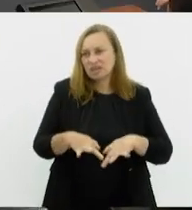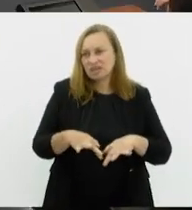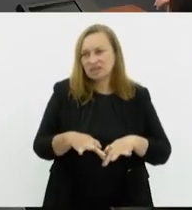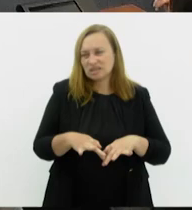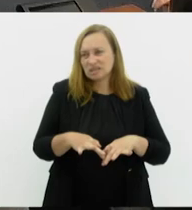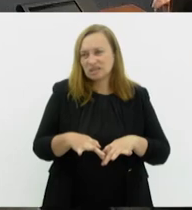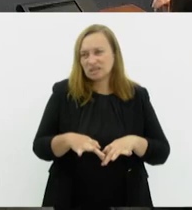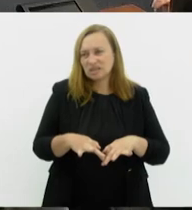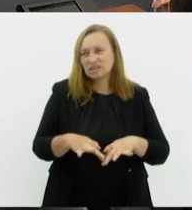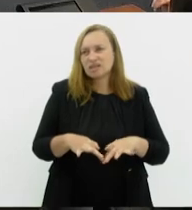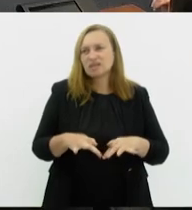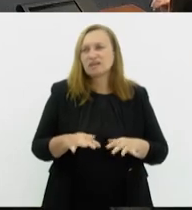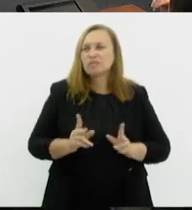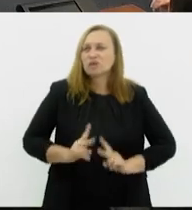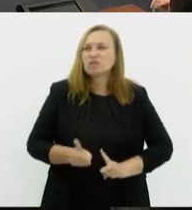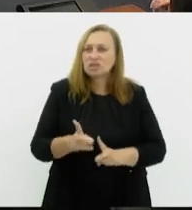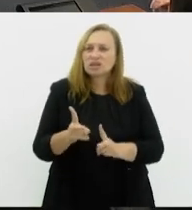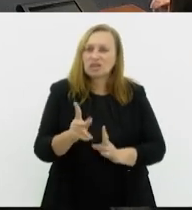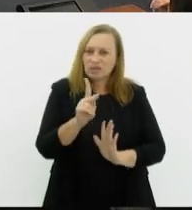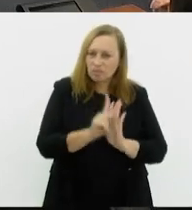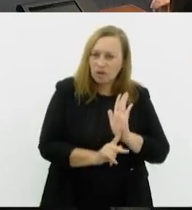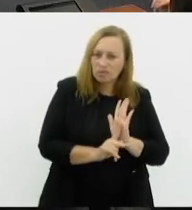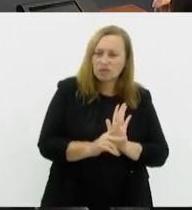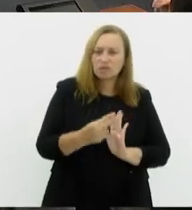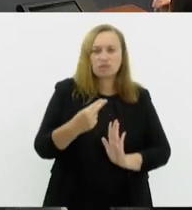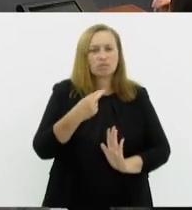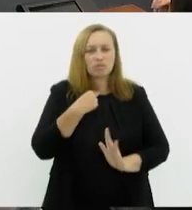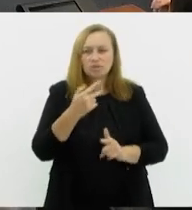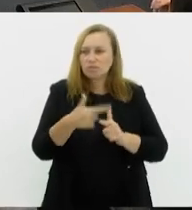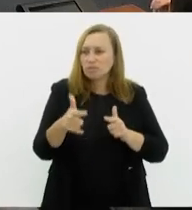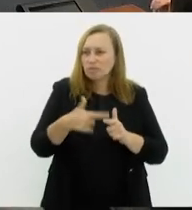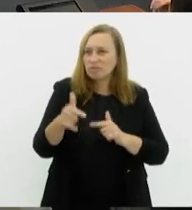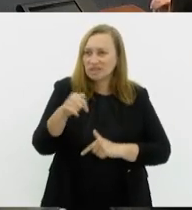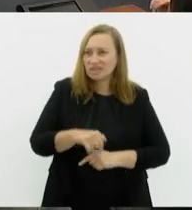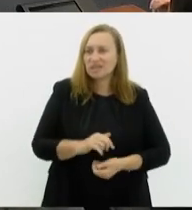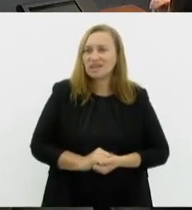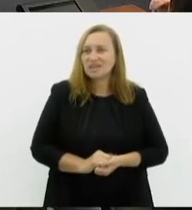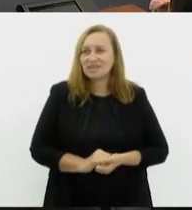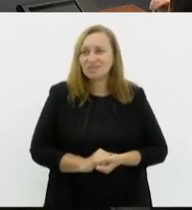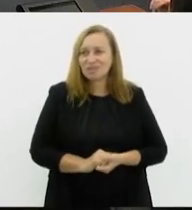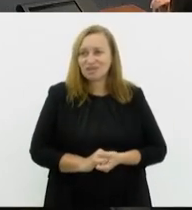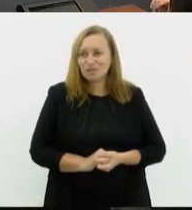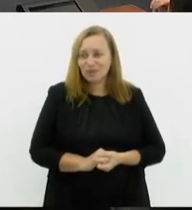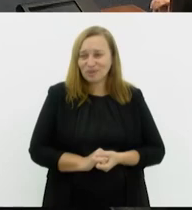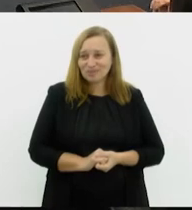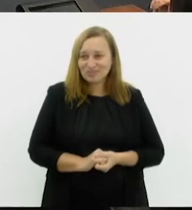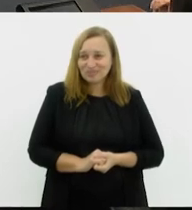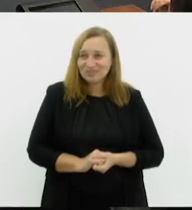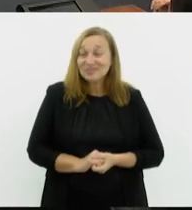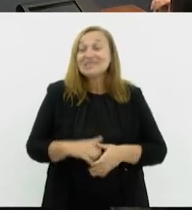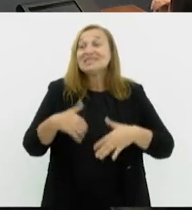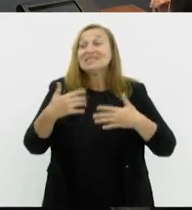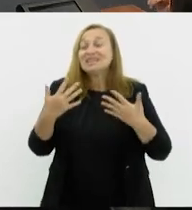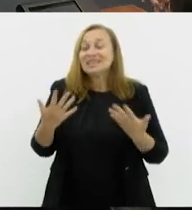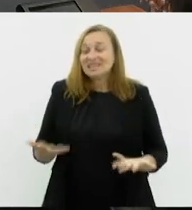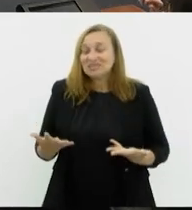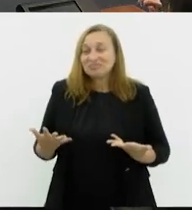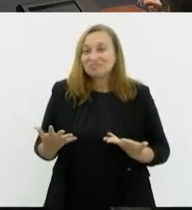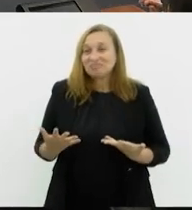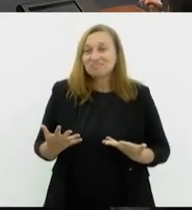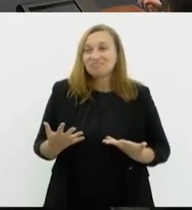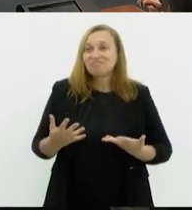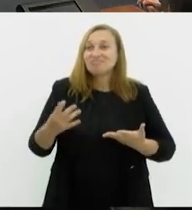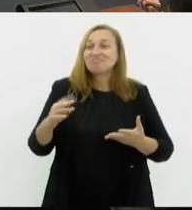para terminar, temos outras pautas, tá? Não podemos aqui. Tá. Então, à luz